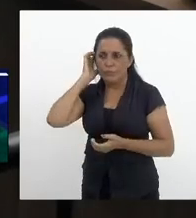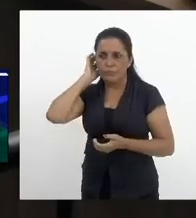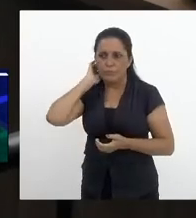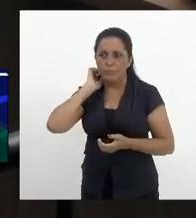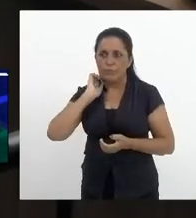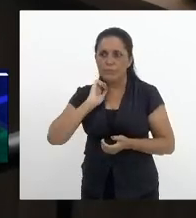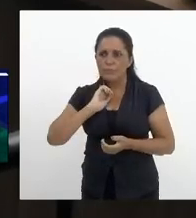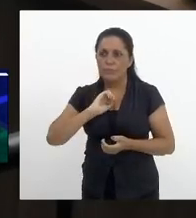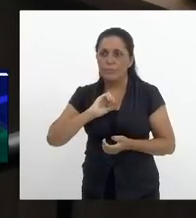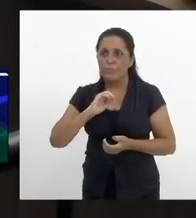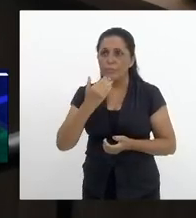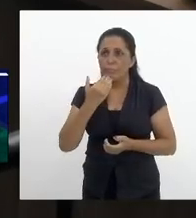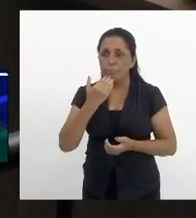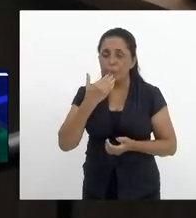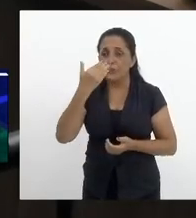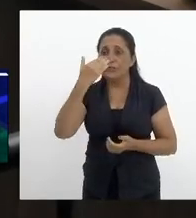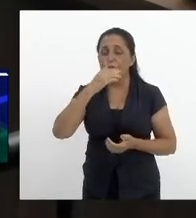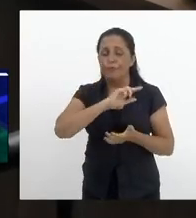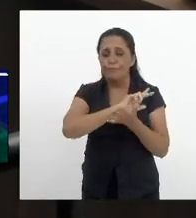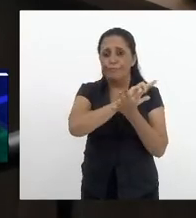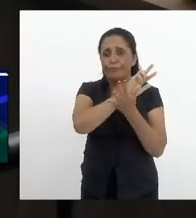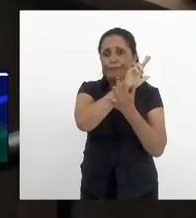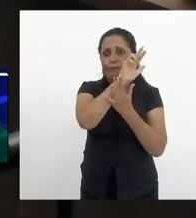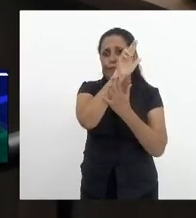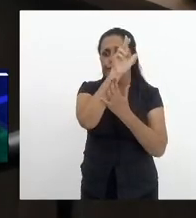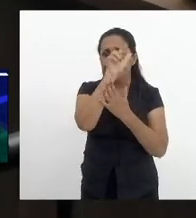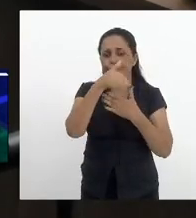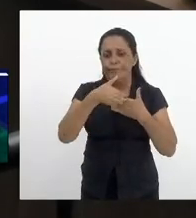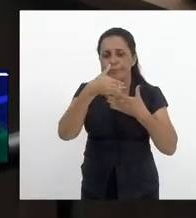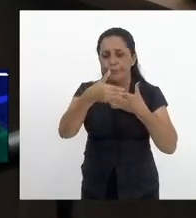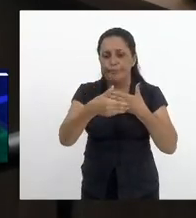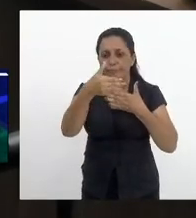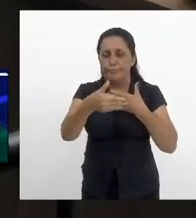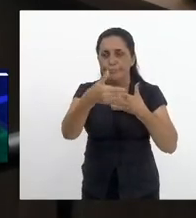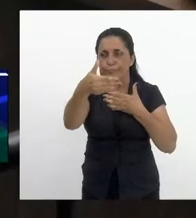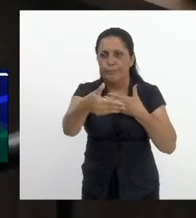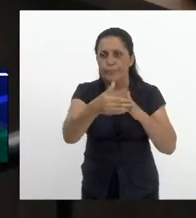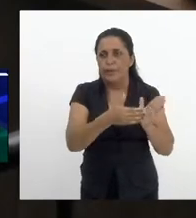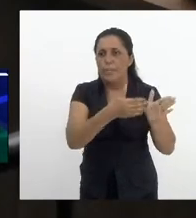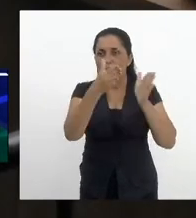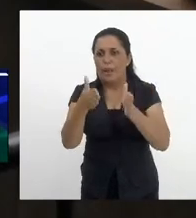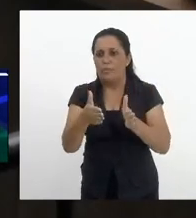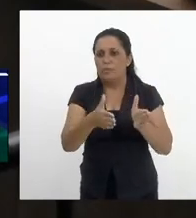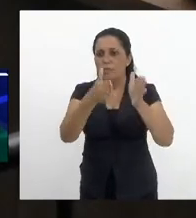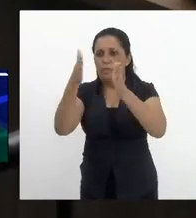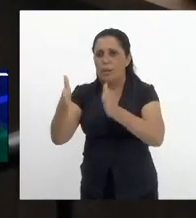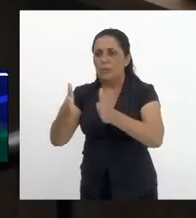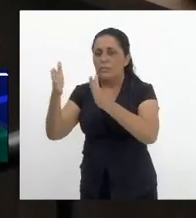CODIM pediu sucessivas prorrogações de prazo. E nós demos.